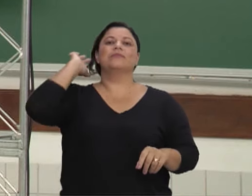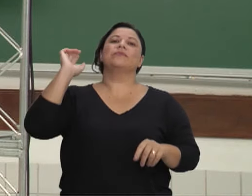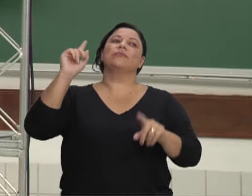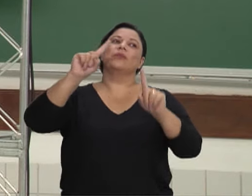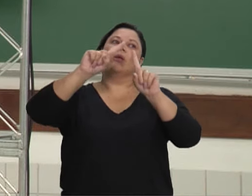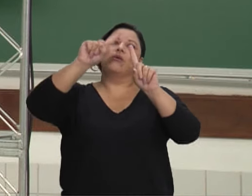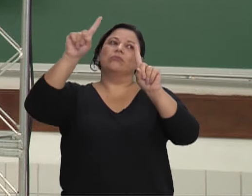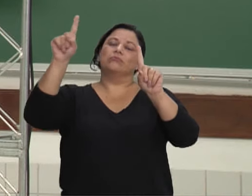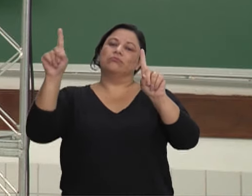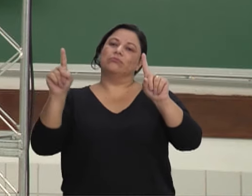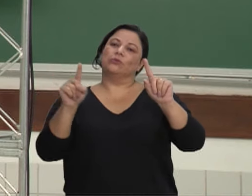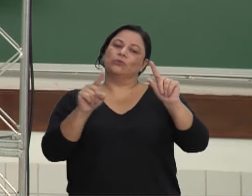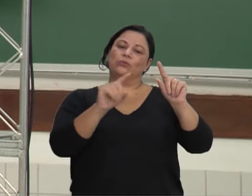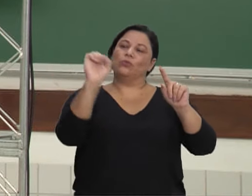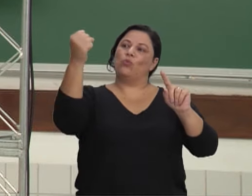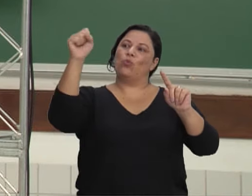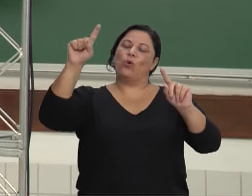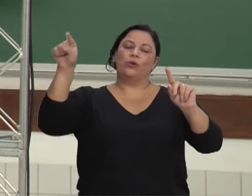cá subtraindo.